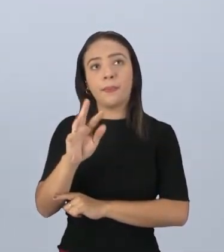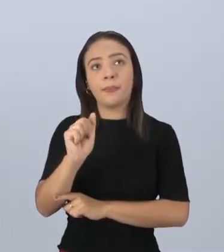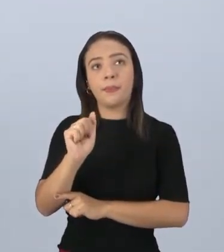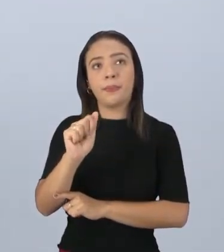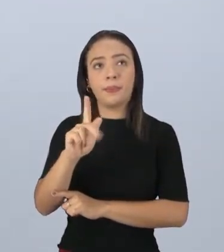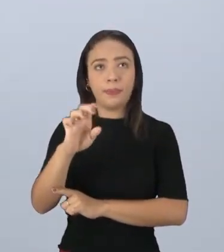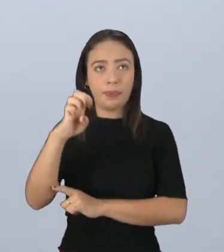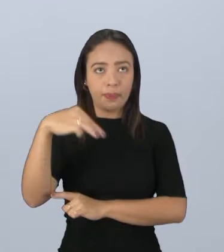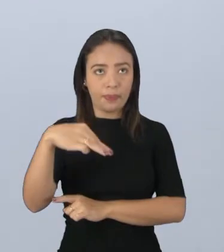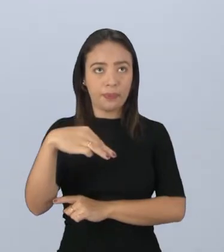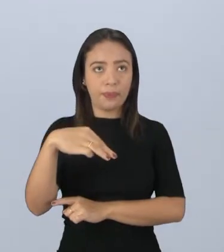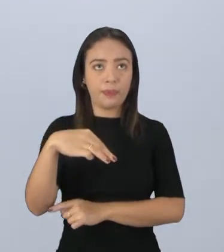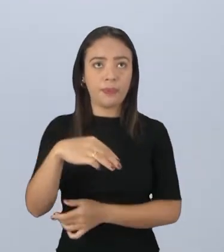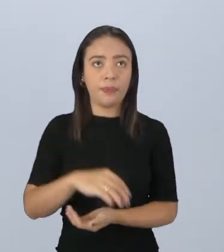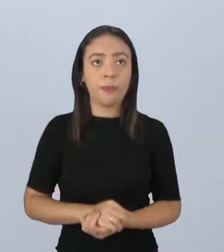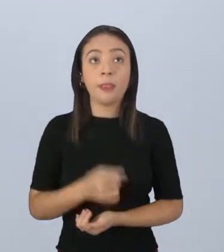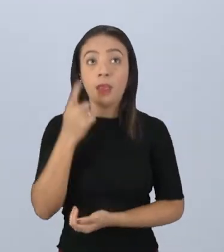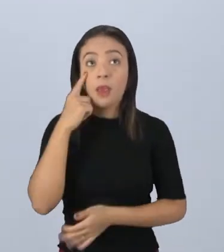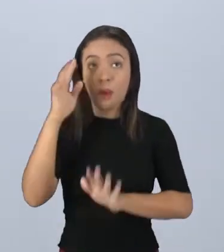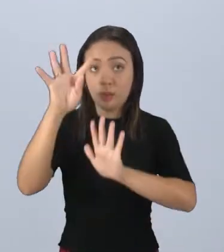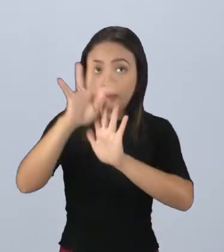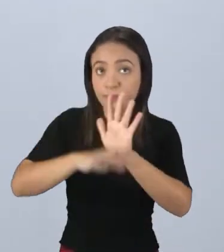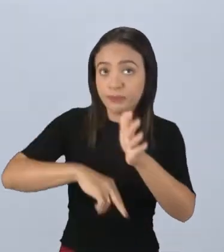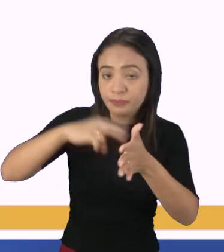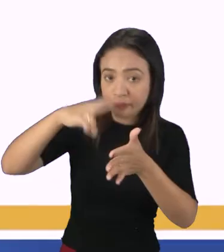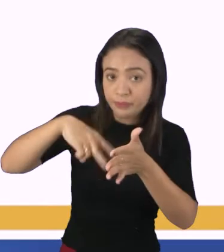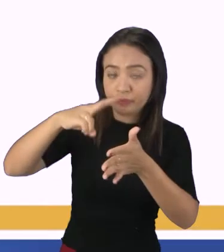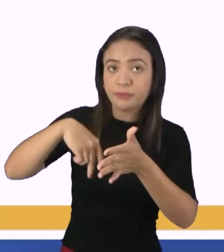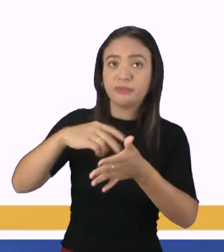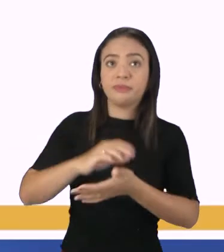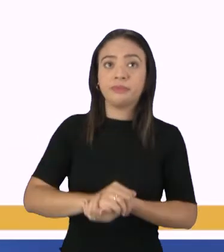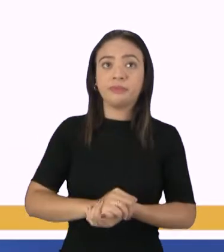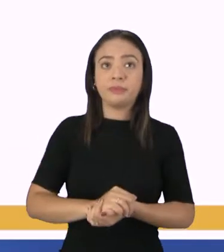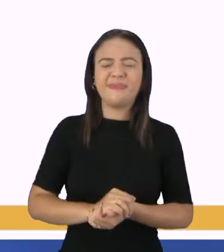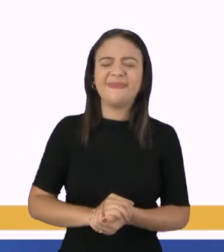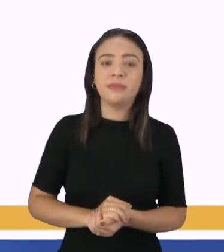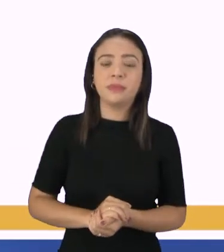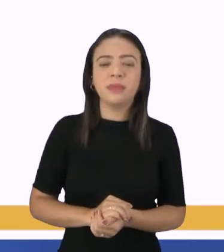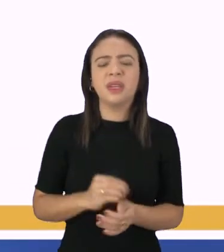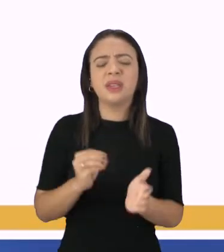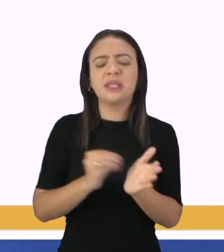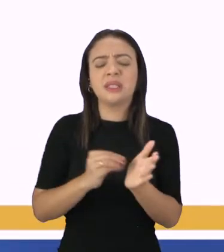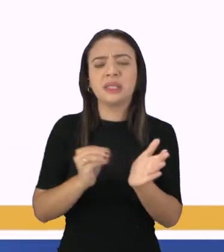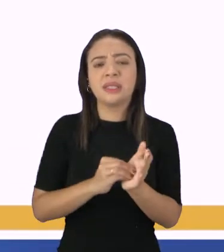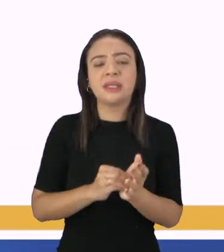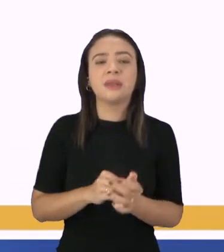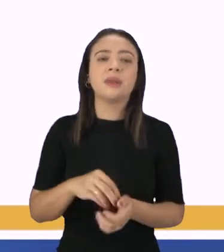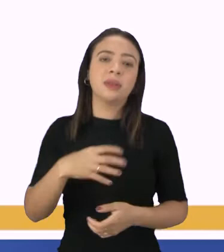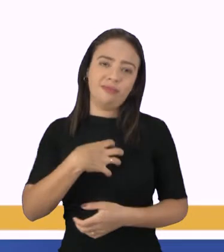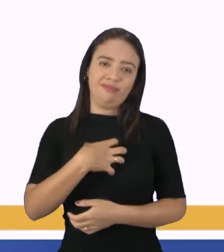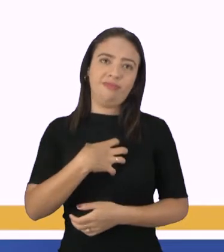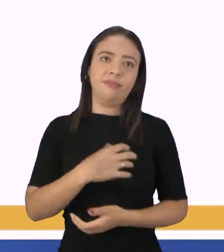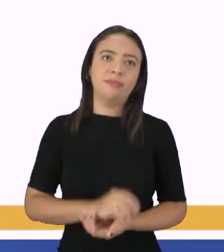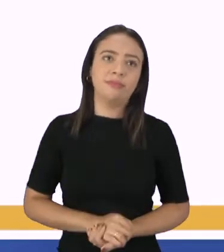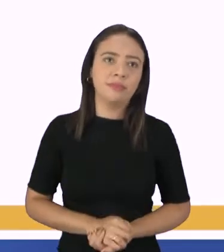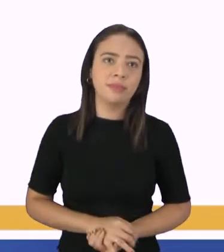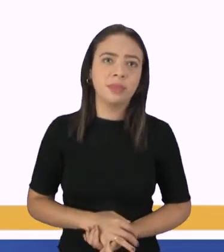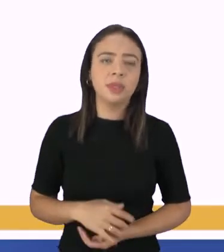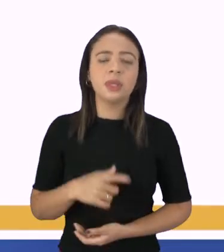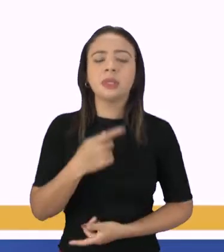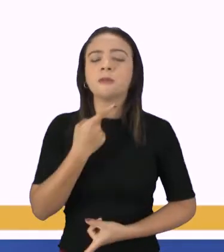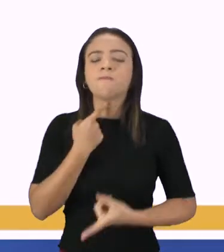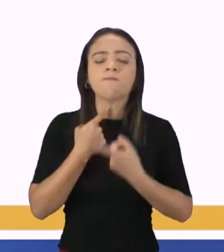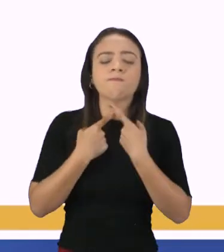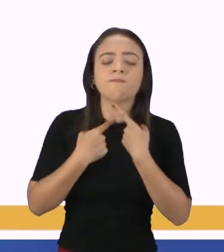texto. Observe. É uma reportagem. A falta que ela me faz. Há muita